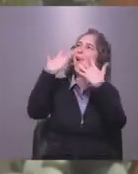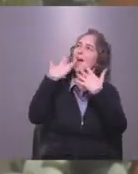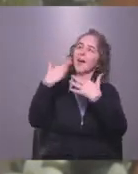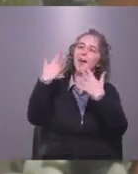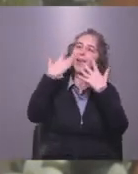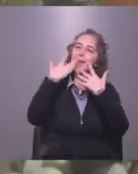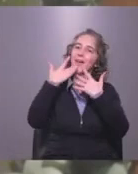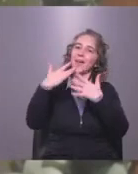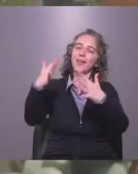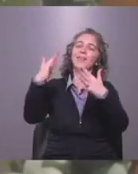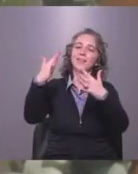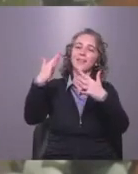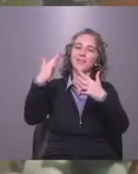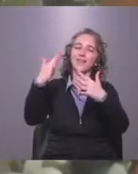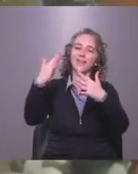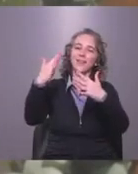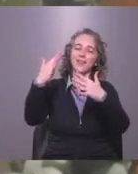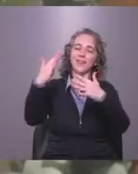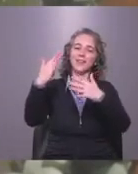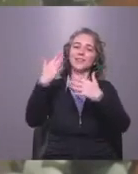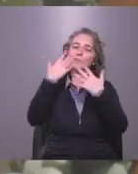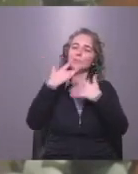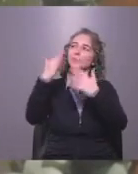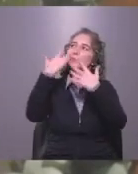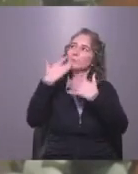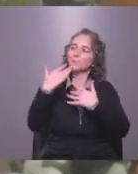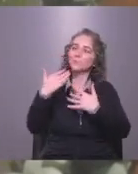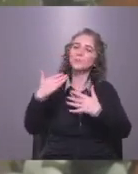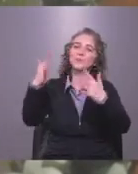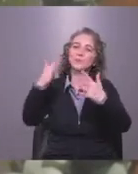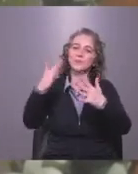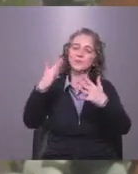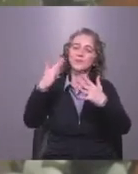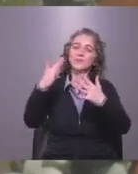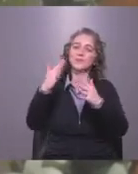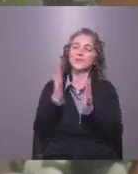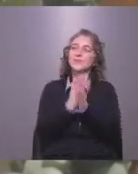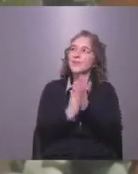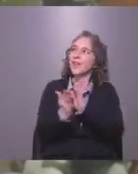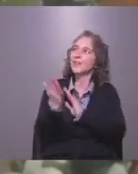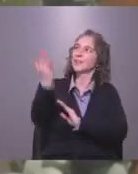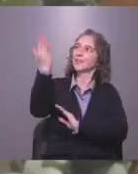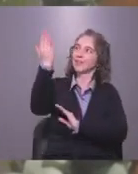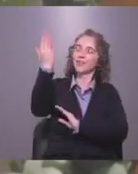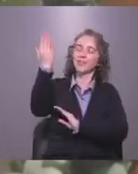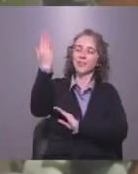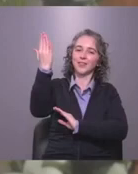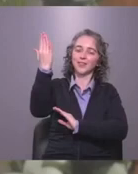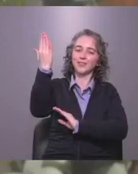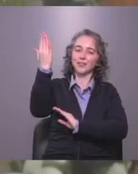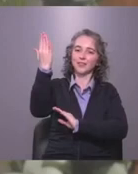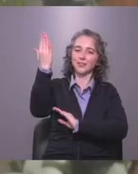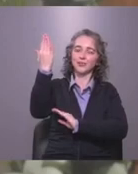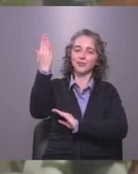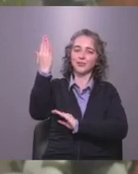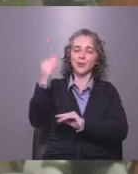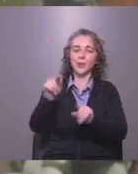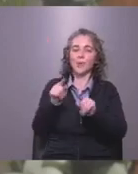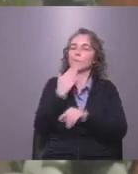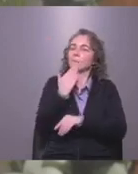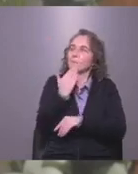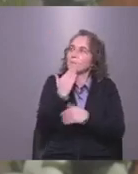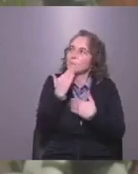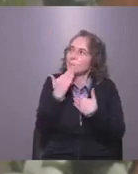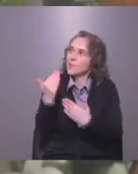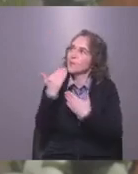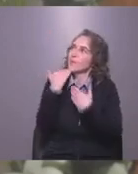cânticos inspirados. Cantai de todo o coração a Deus a vossa gratidão.